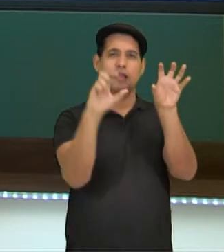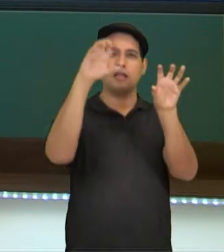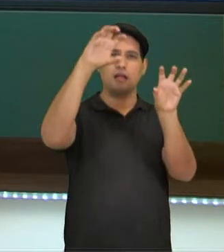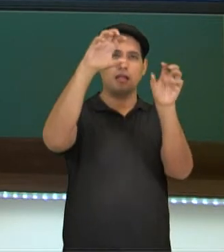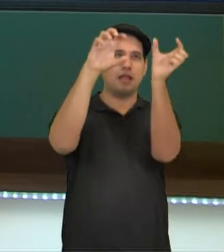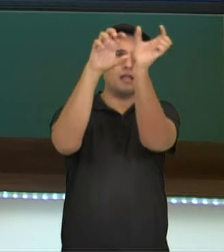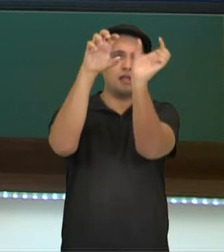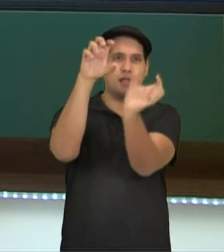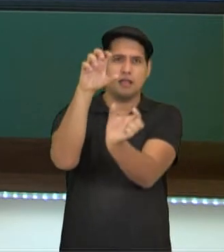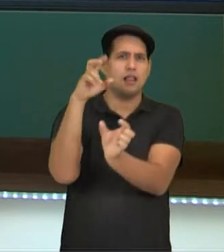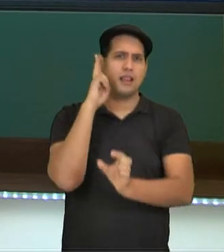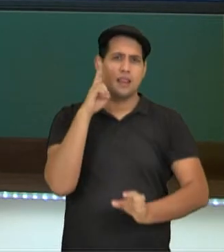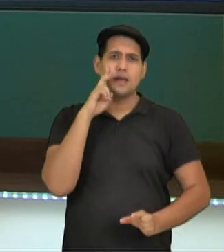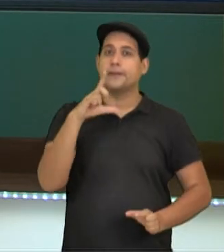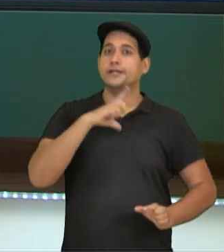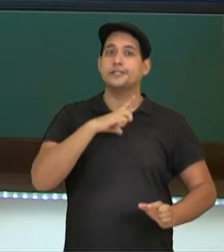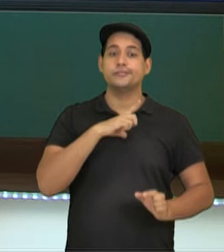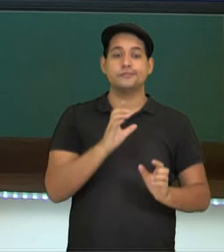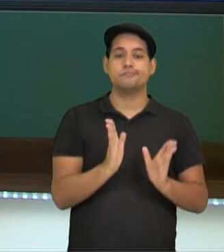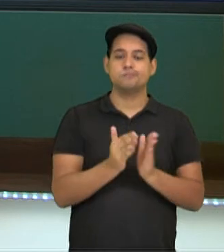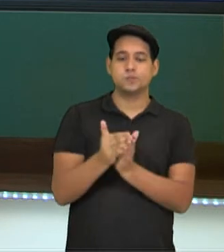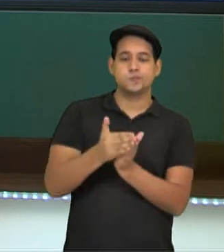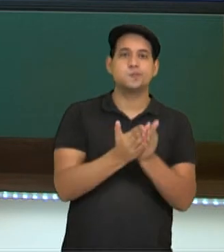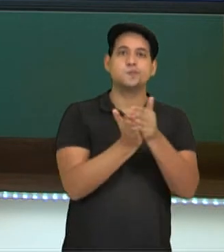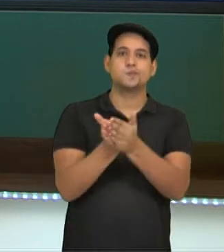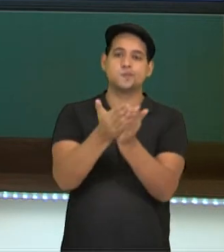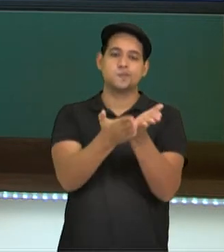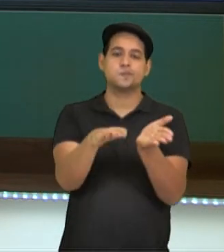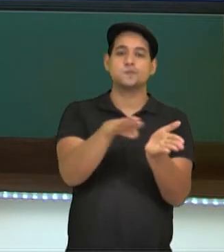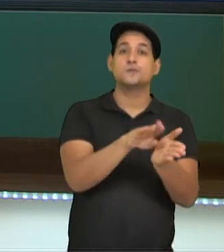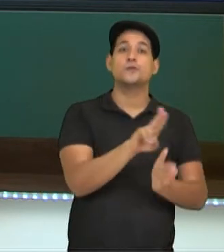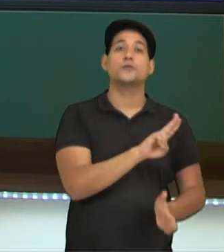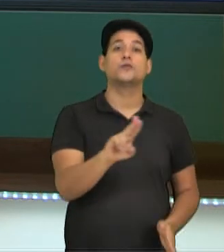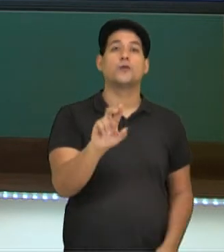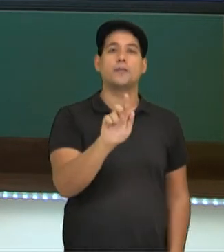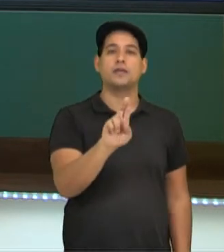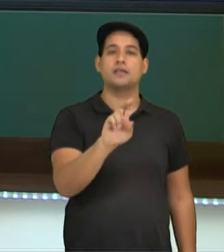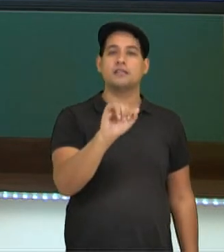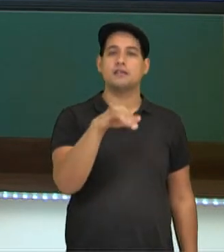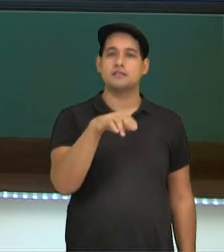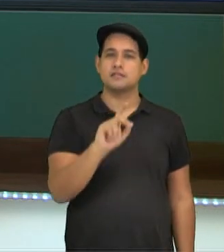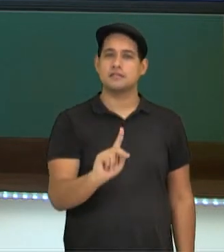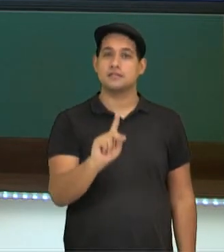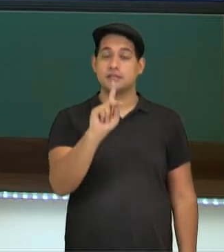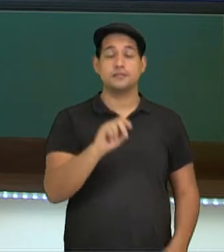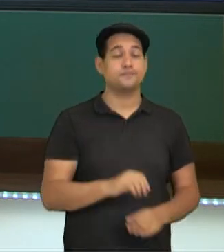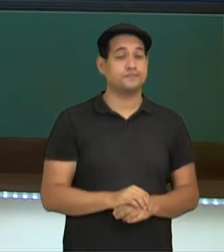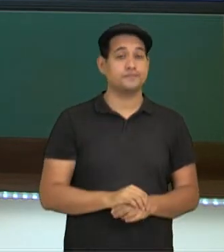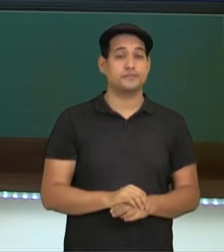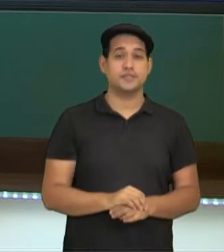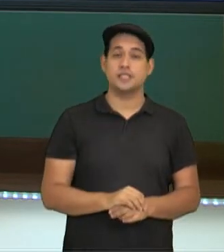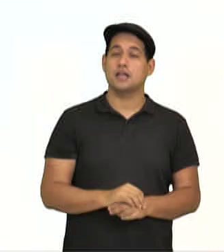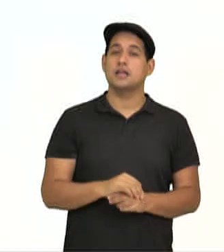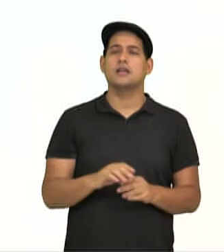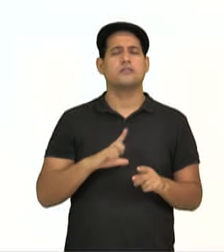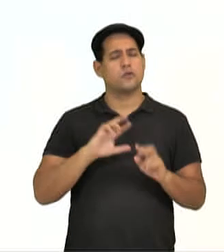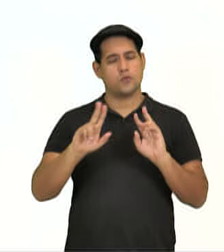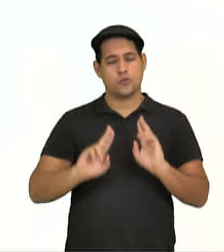território da Alemanha, onde fica um grande porto que os poloneses chamam de Gdansk e os alemães chamavam de Danzig.